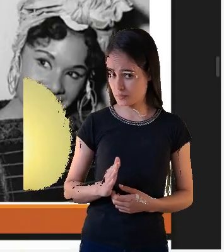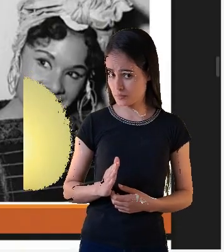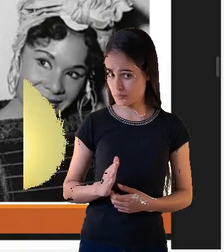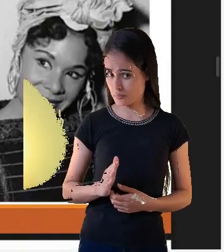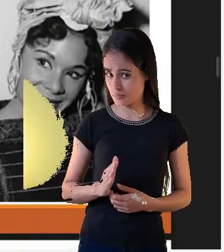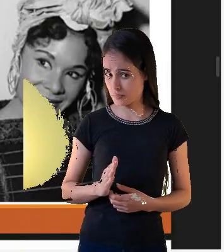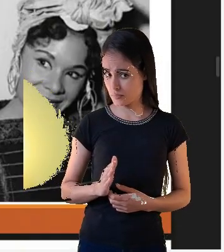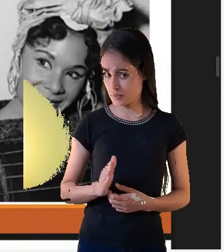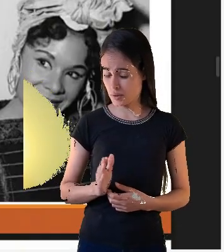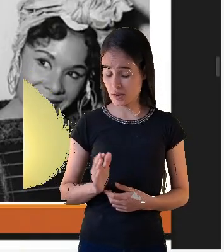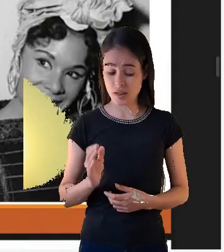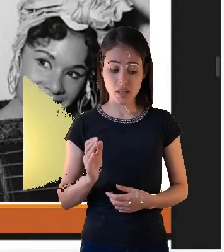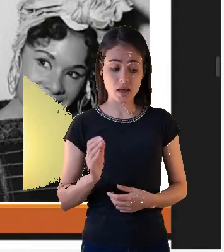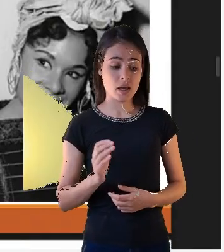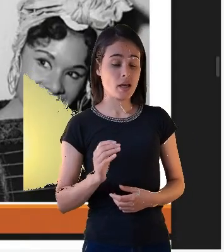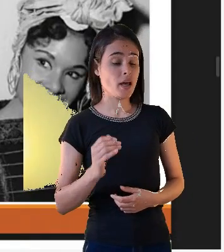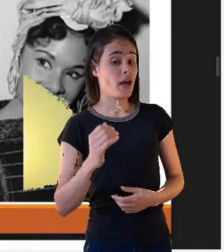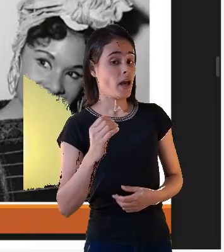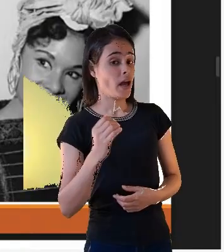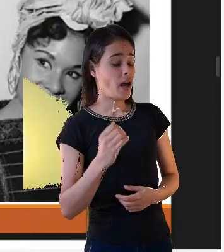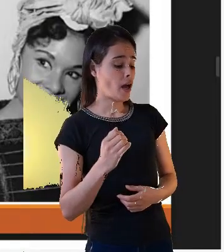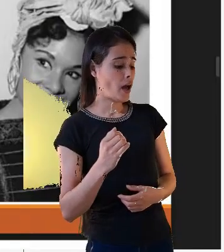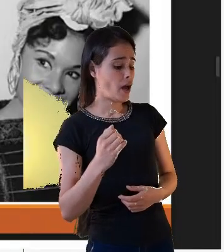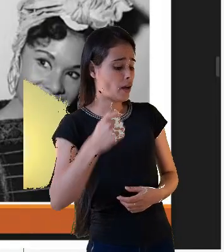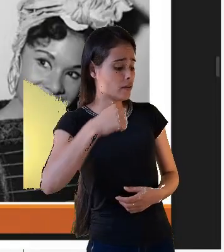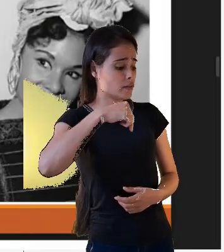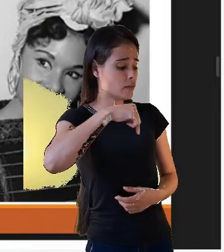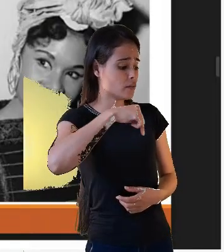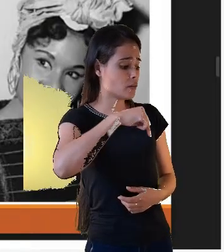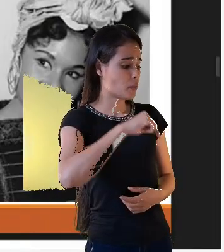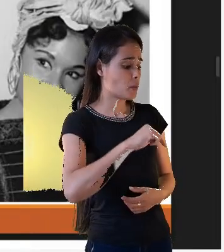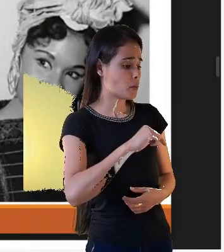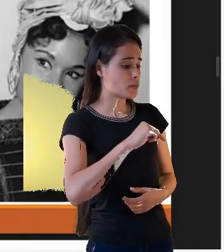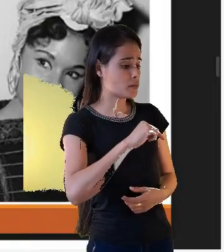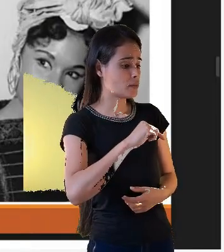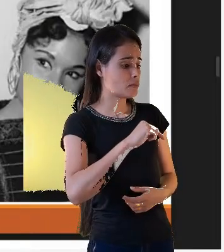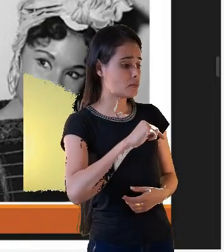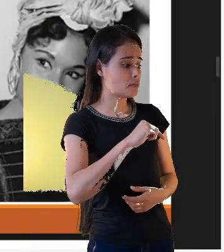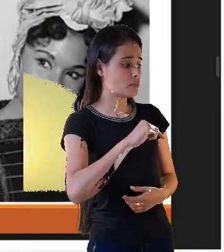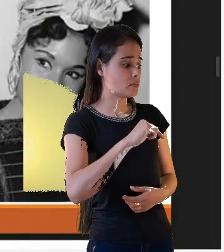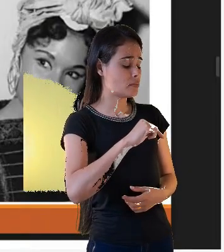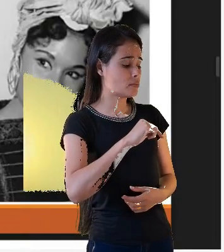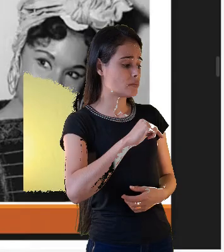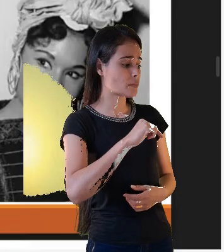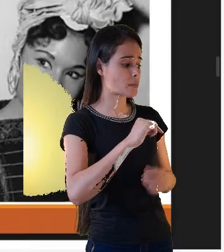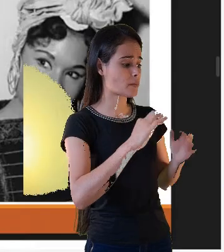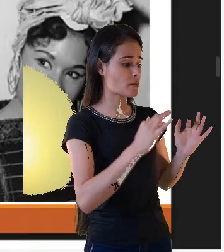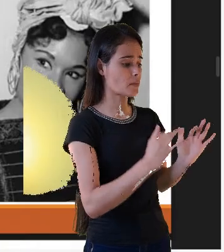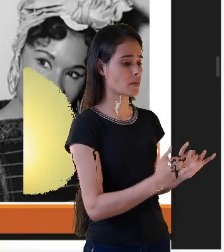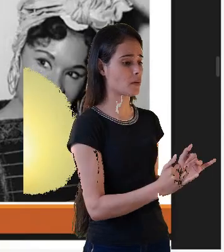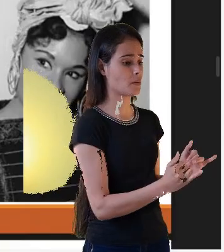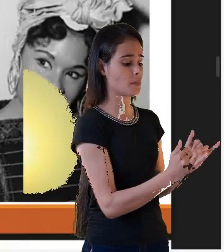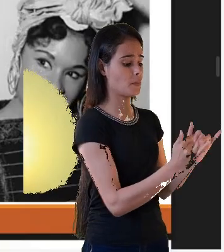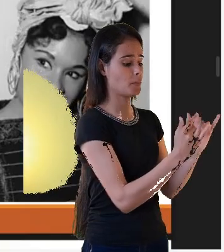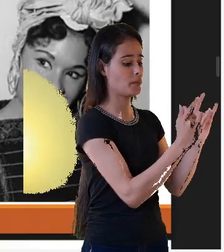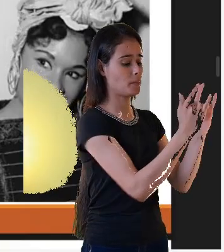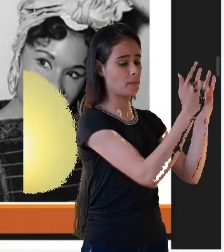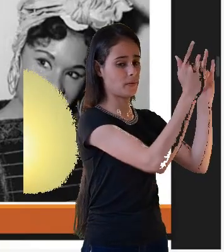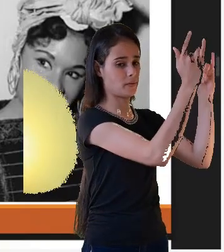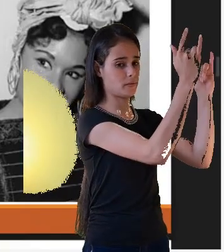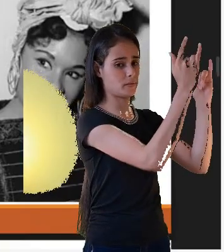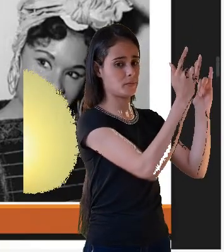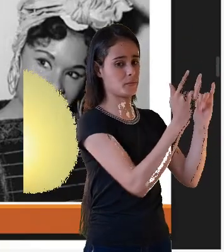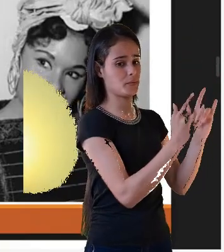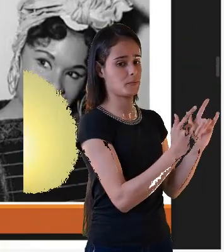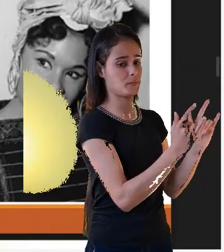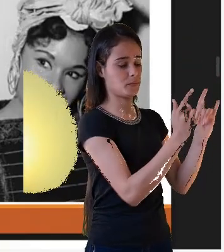de um espetáculo aqui no Brasil, e ela foi impedida de se hospedar no seu hotel, né, por